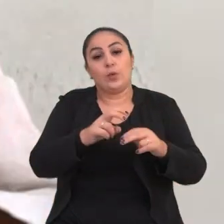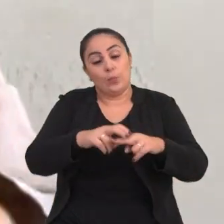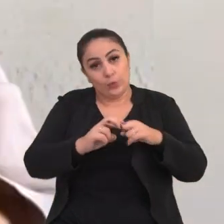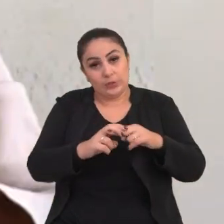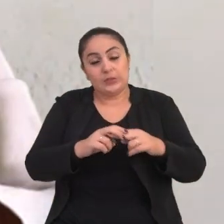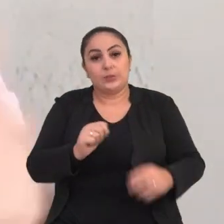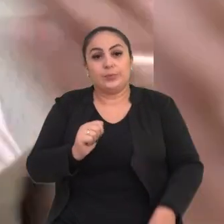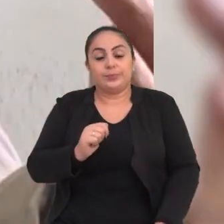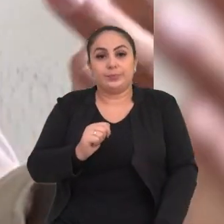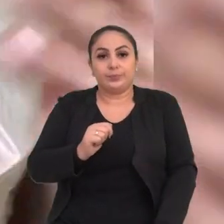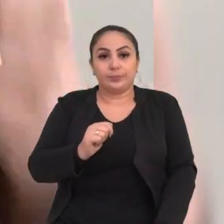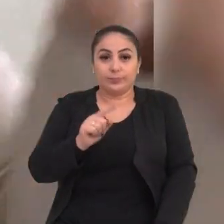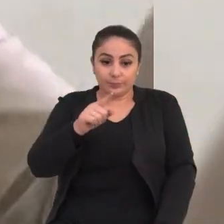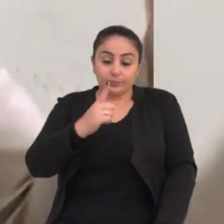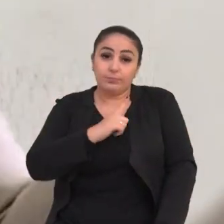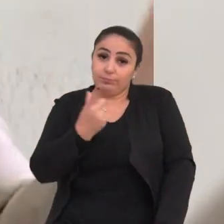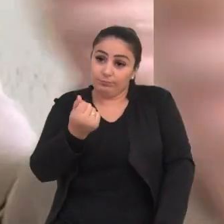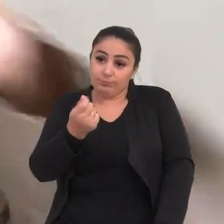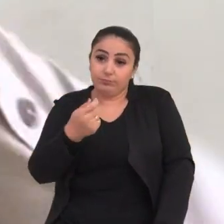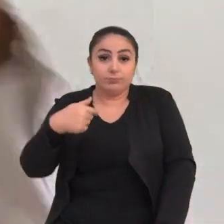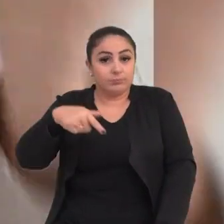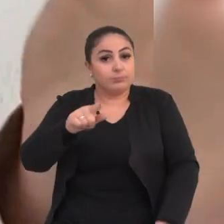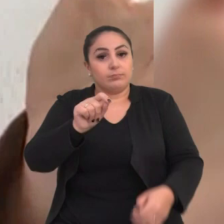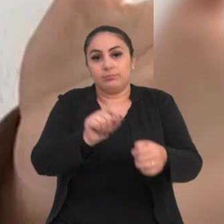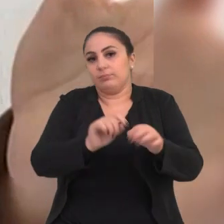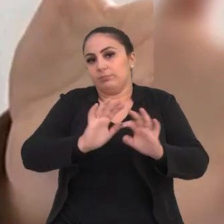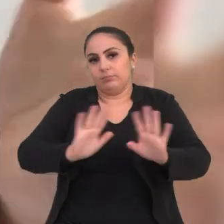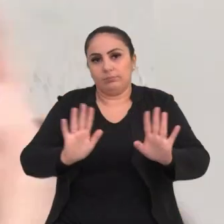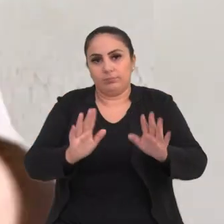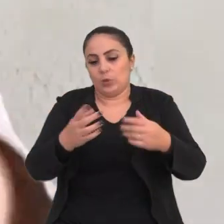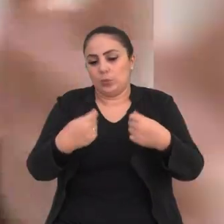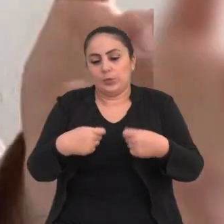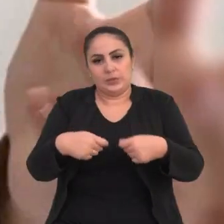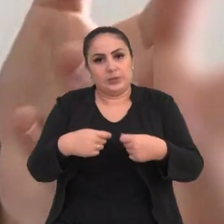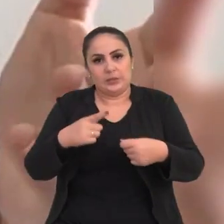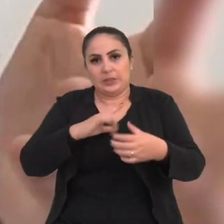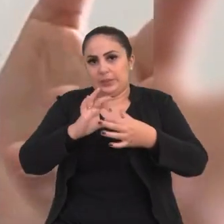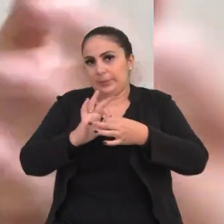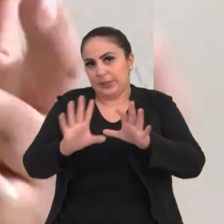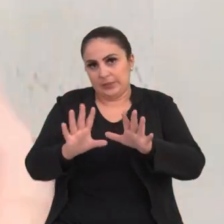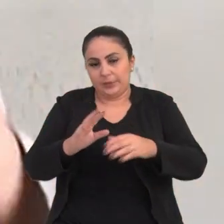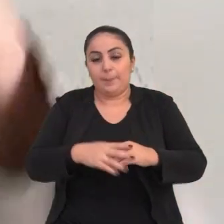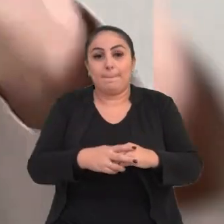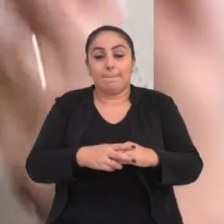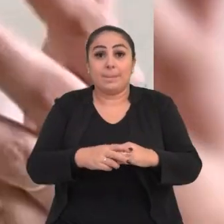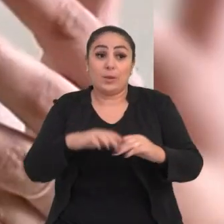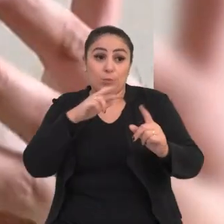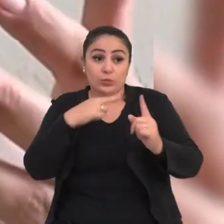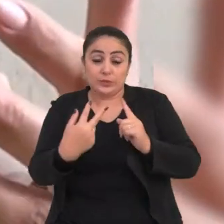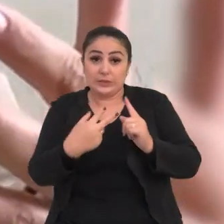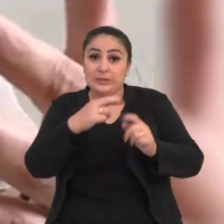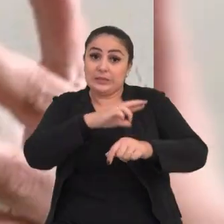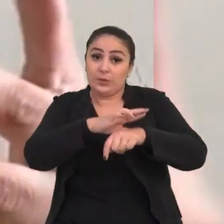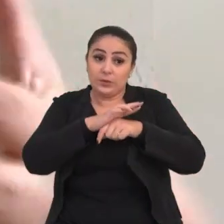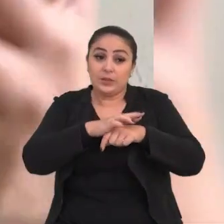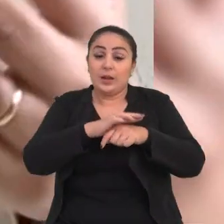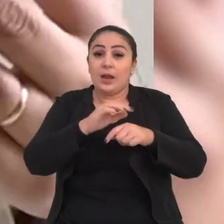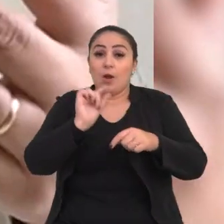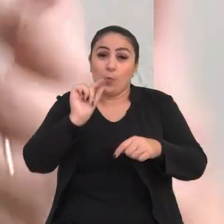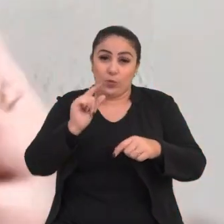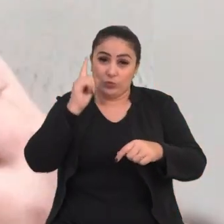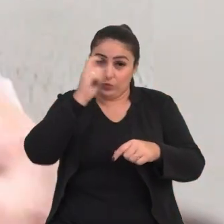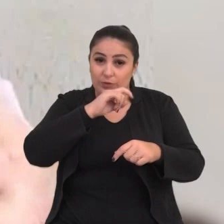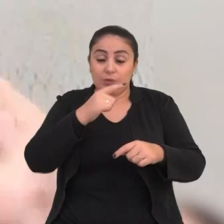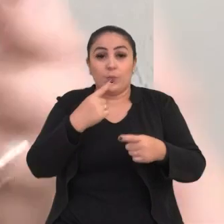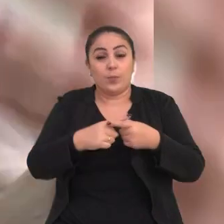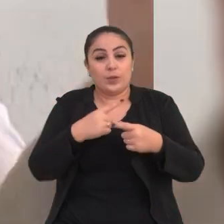licenciamento. Então, você tendo dinheiro, você vai lá e faz, não precisa ter autorização. Do ponto de vista de segurança, isso é um